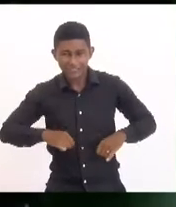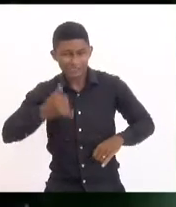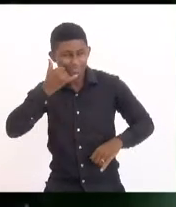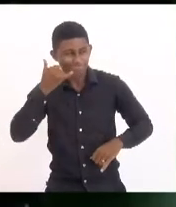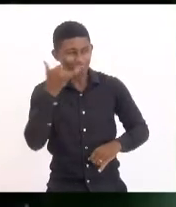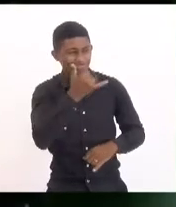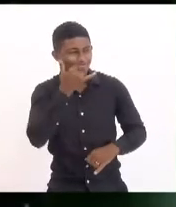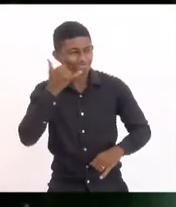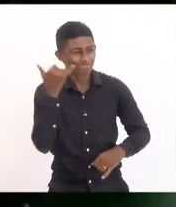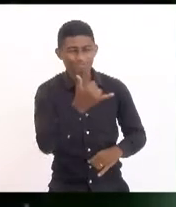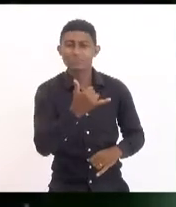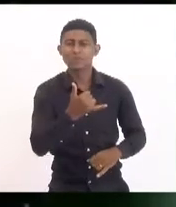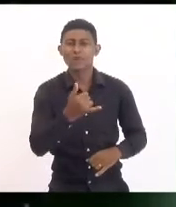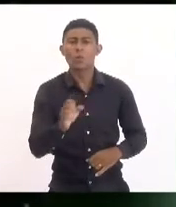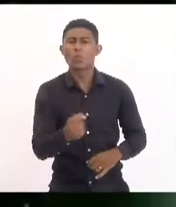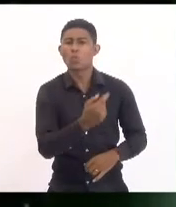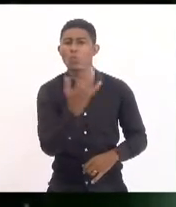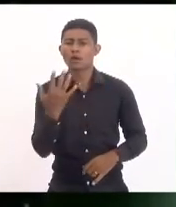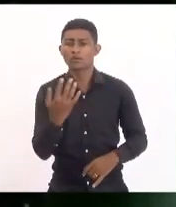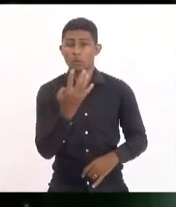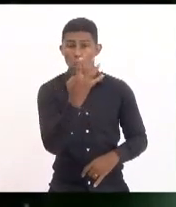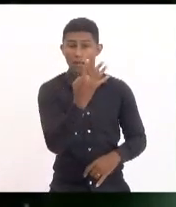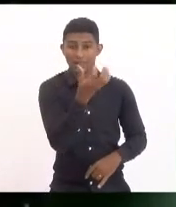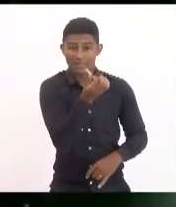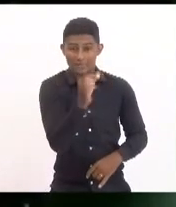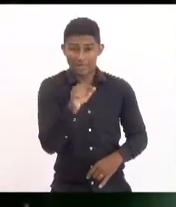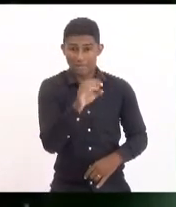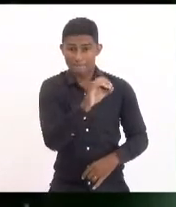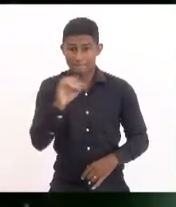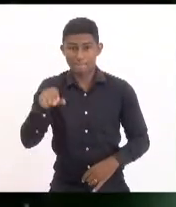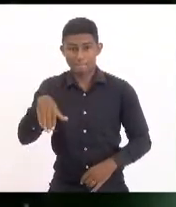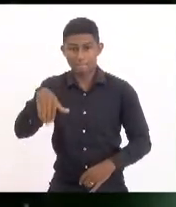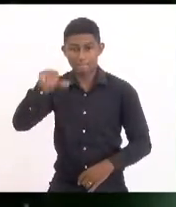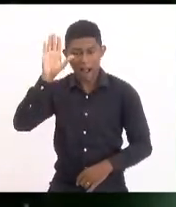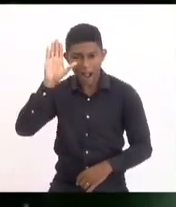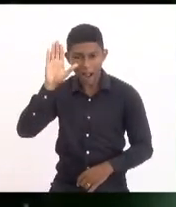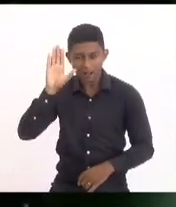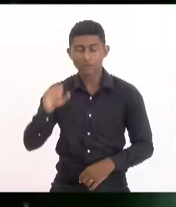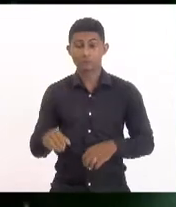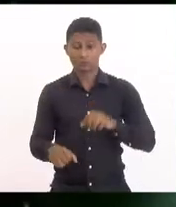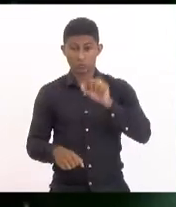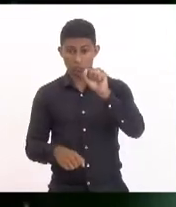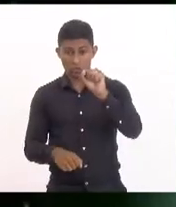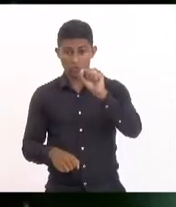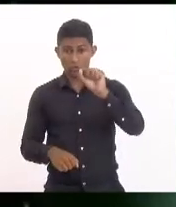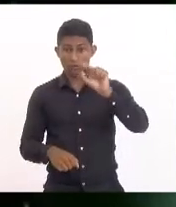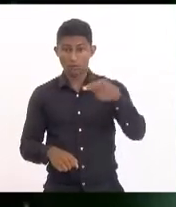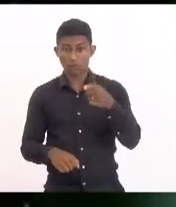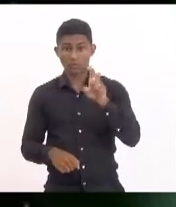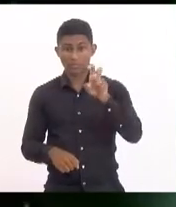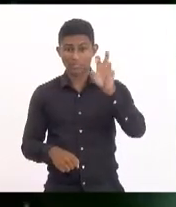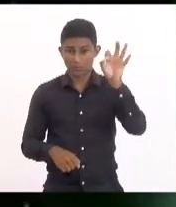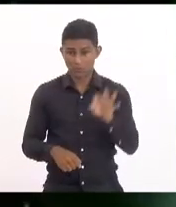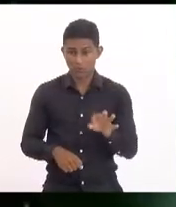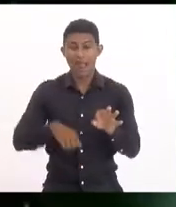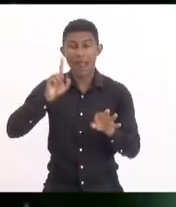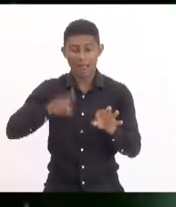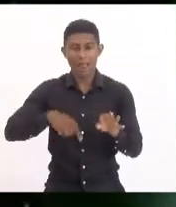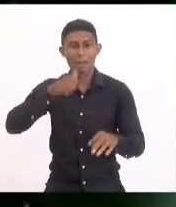46.510 casos de violência contra a mulher. Destes, 8,5% são de mulheres com